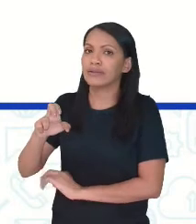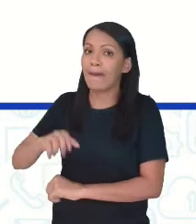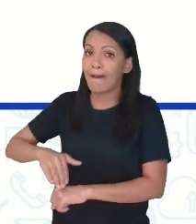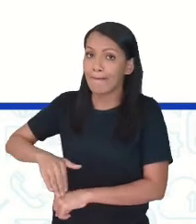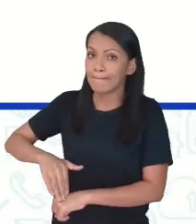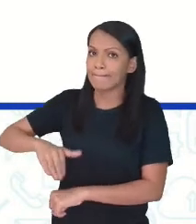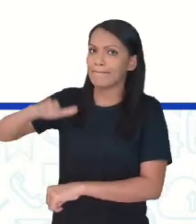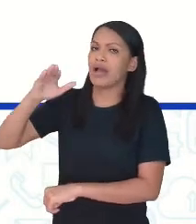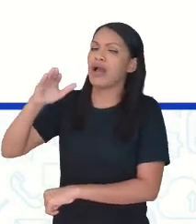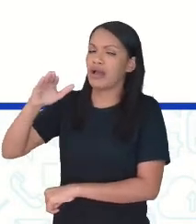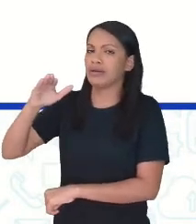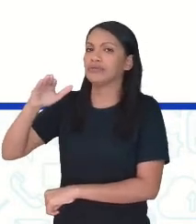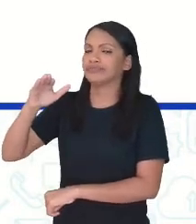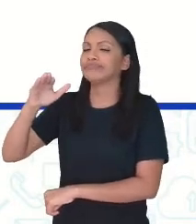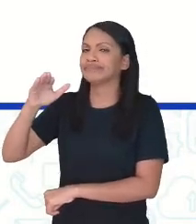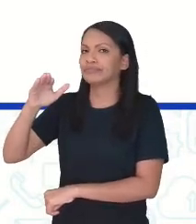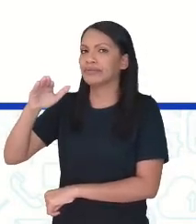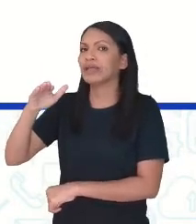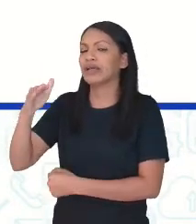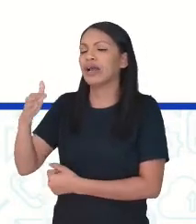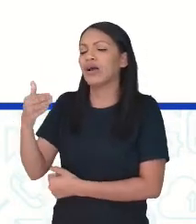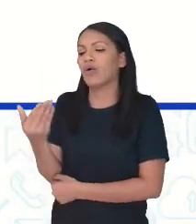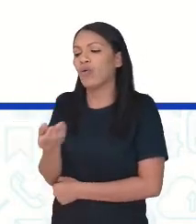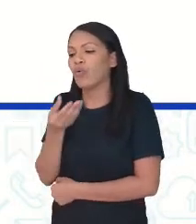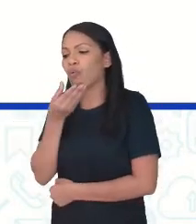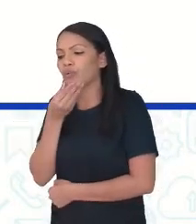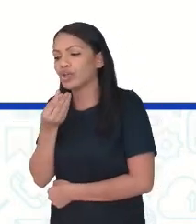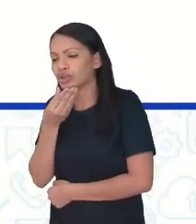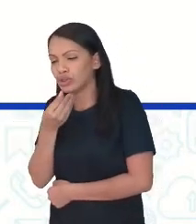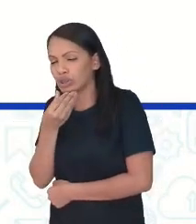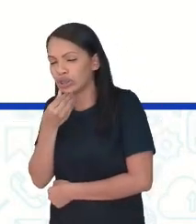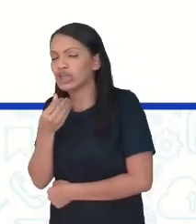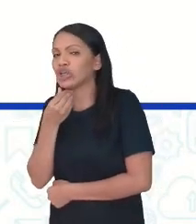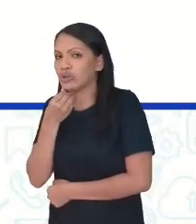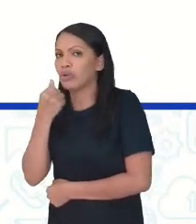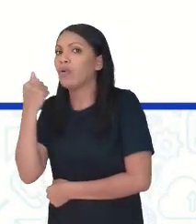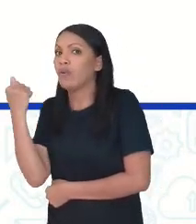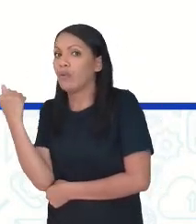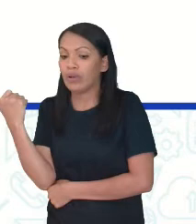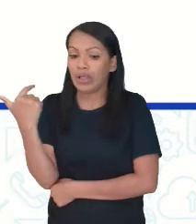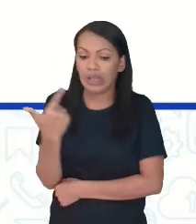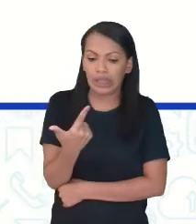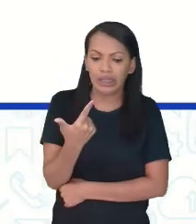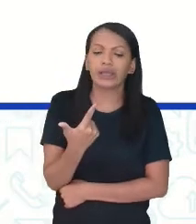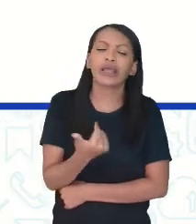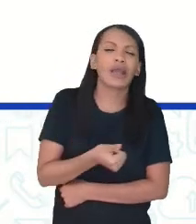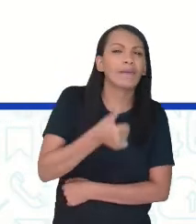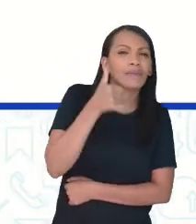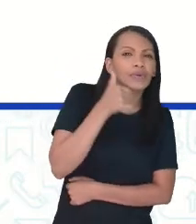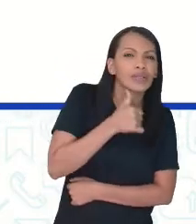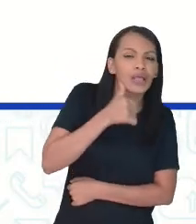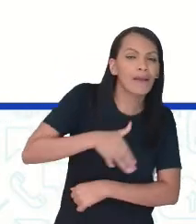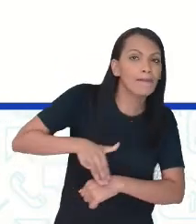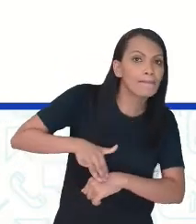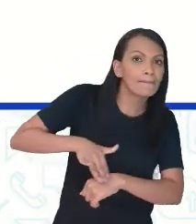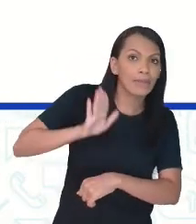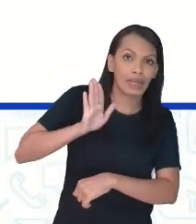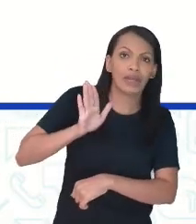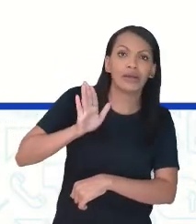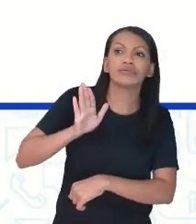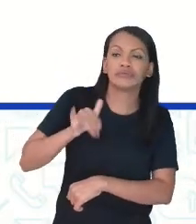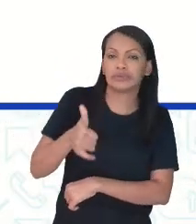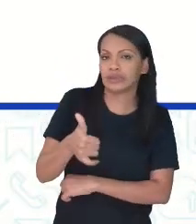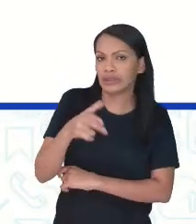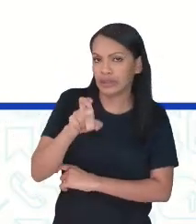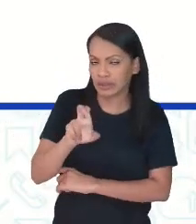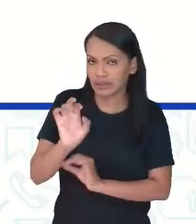das 135 figurinhas, uma tem 15 unidades a mais que a outra, se eu pego 135 e